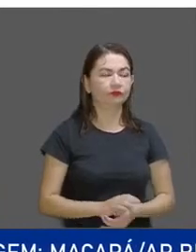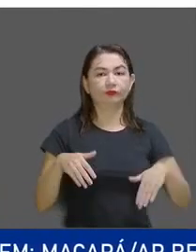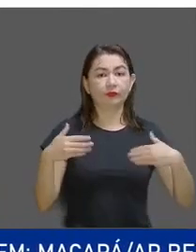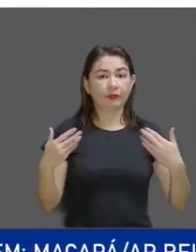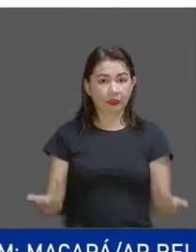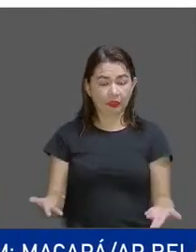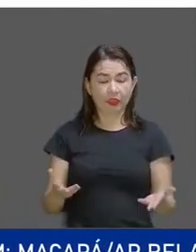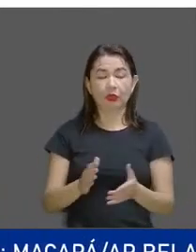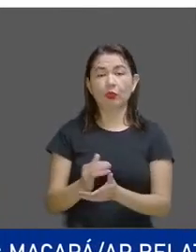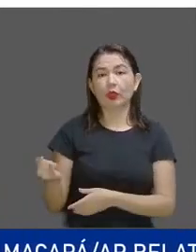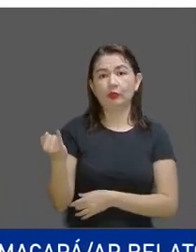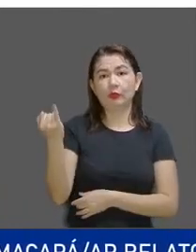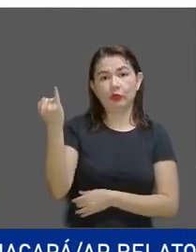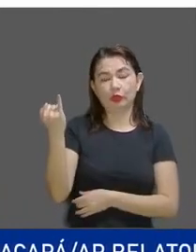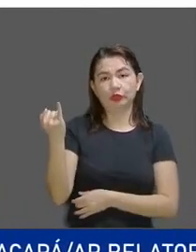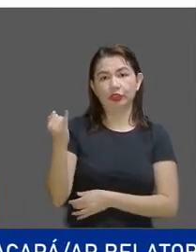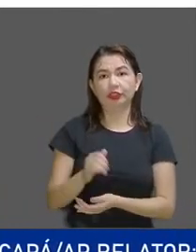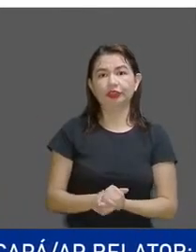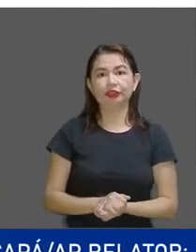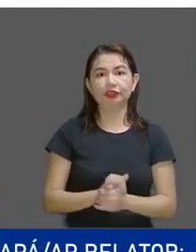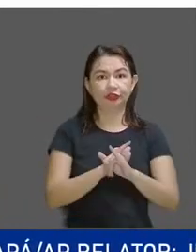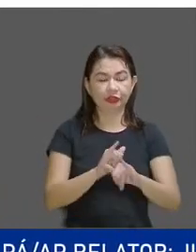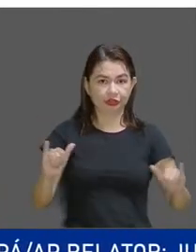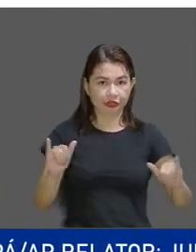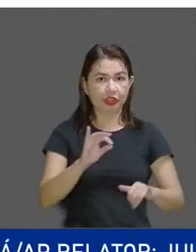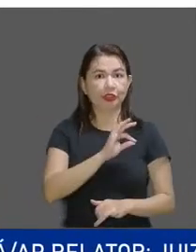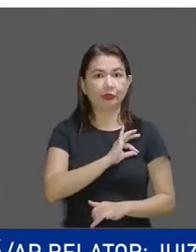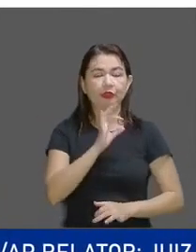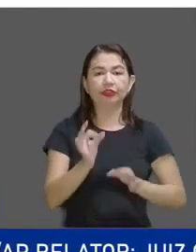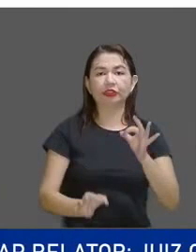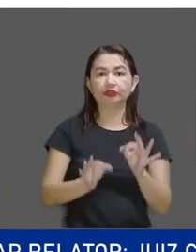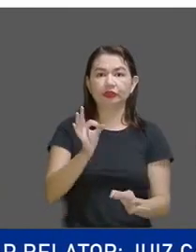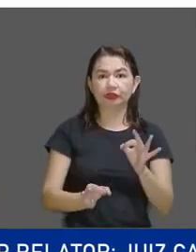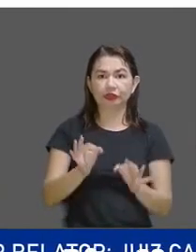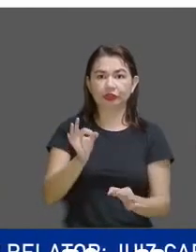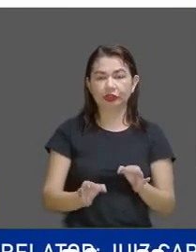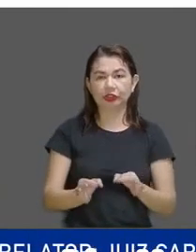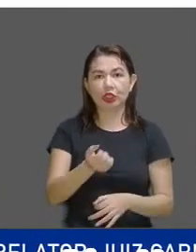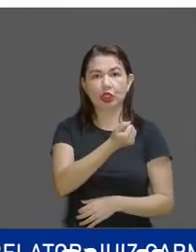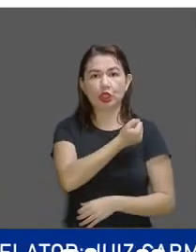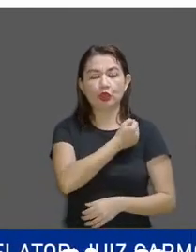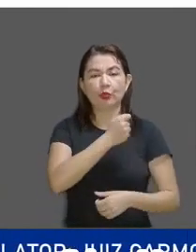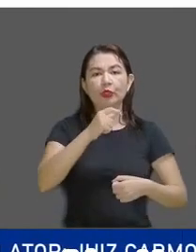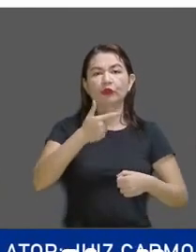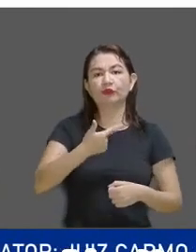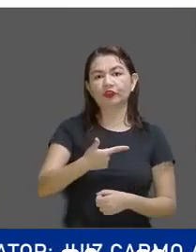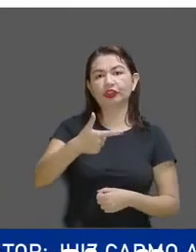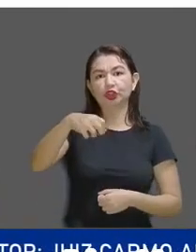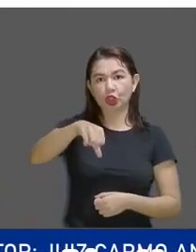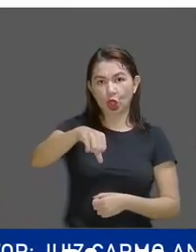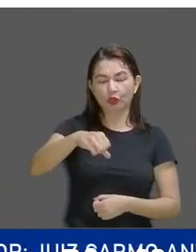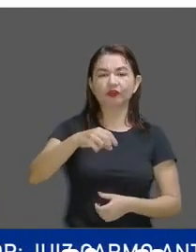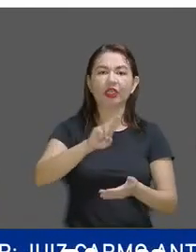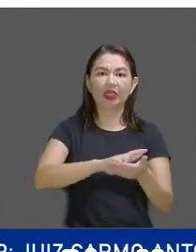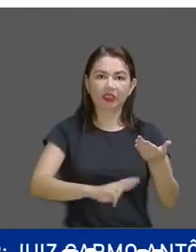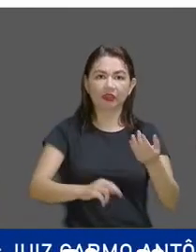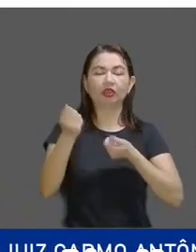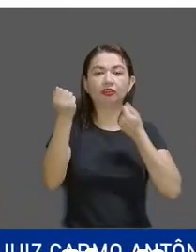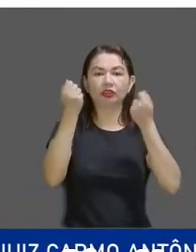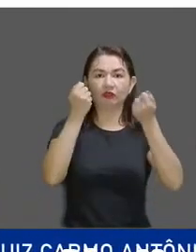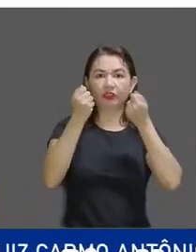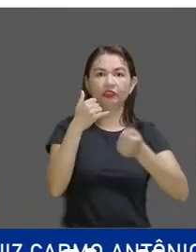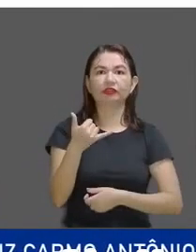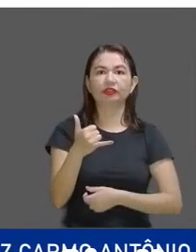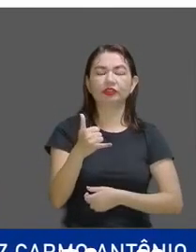Ademais, importa ressaltar que, pela informação de Polícia Judiciária número 29 de 2022, onde fora produzido o relatório de análise do